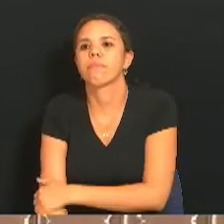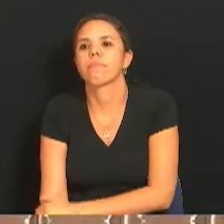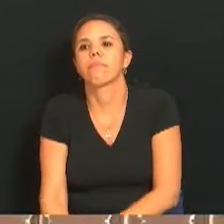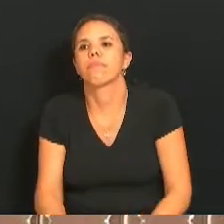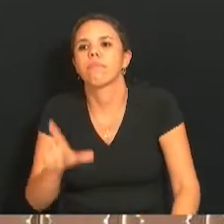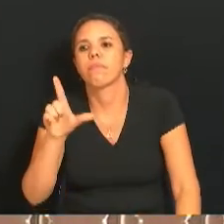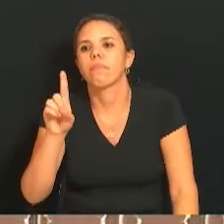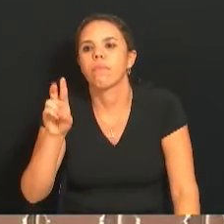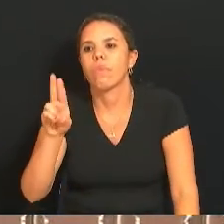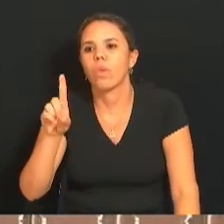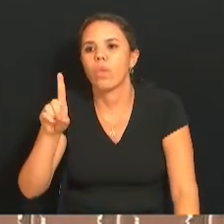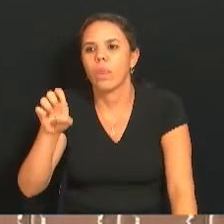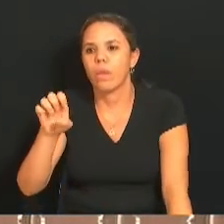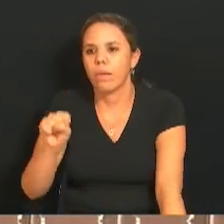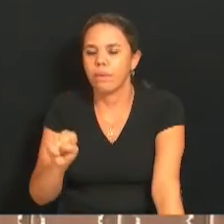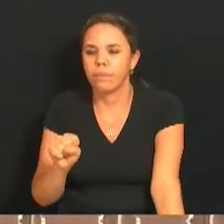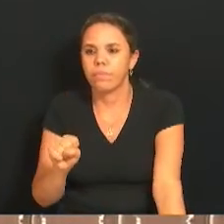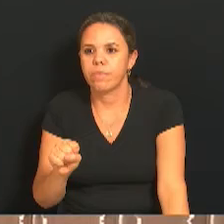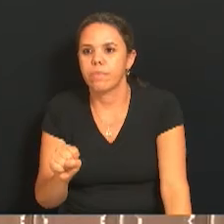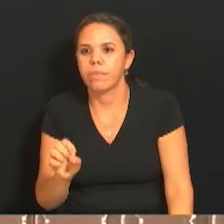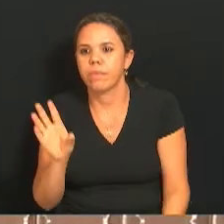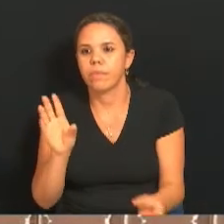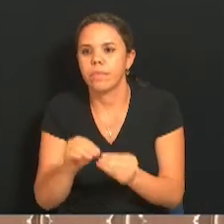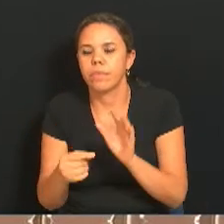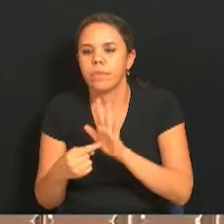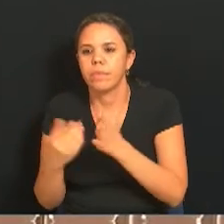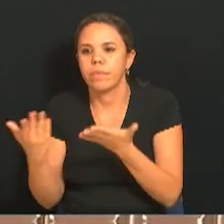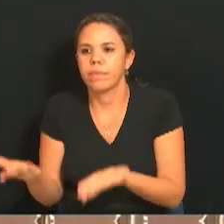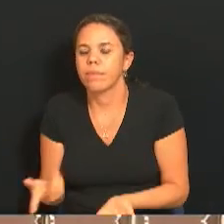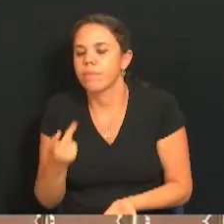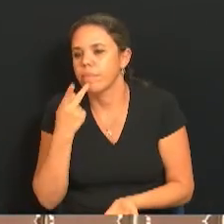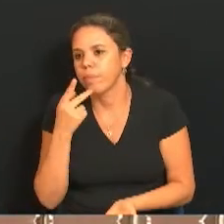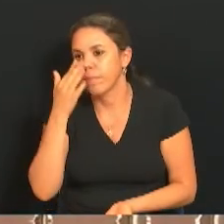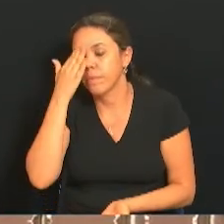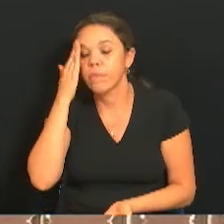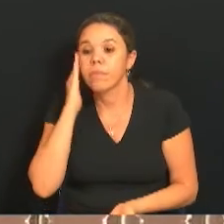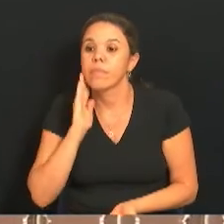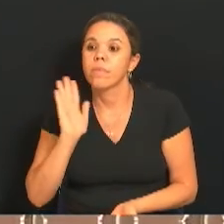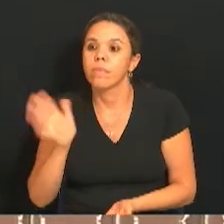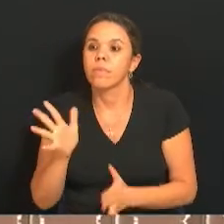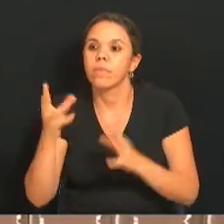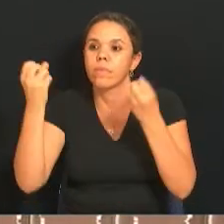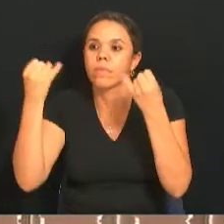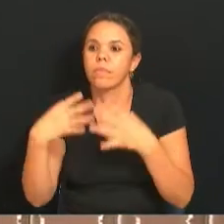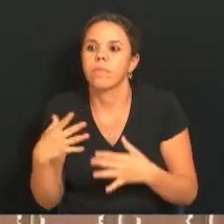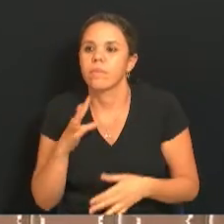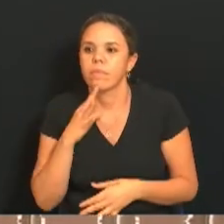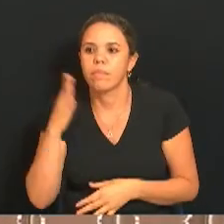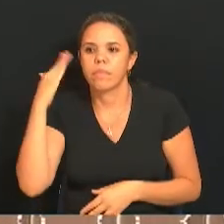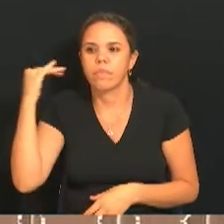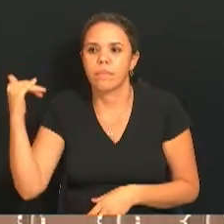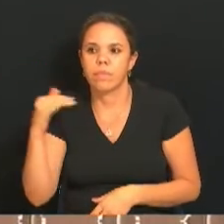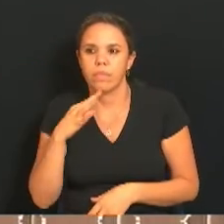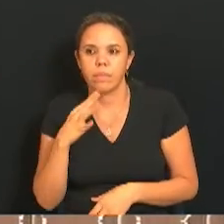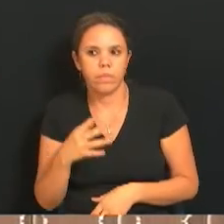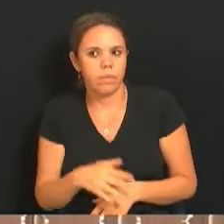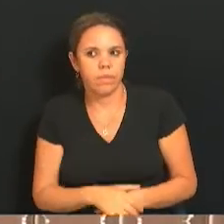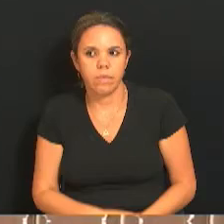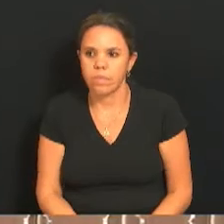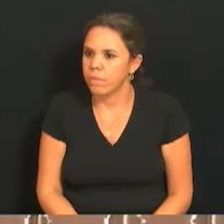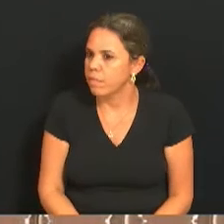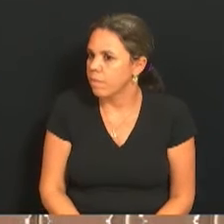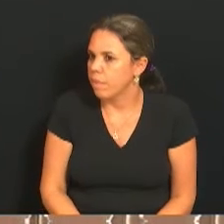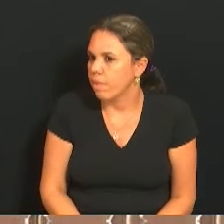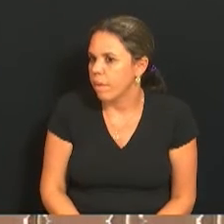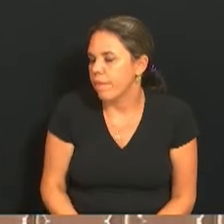Lourdes. Comandante Lourdes, não vou nem fazer a apresentação, né, porque todos já a conhecem, mas gostaria da sua